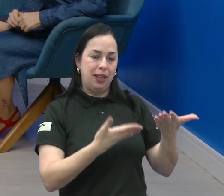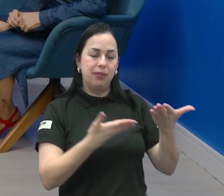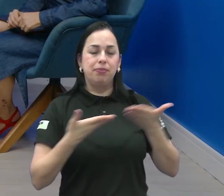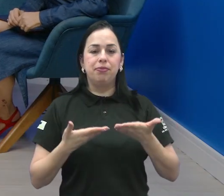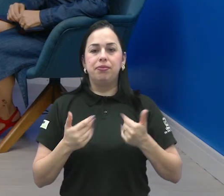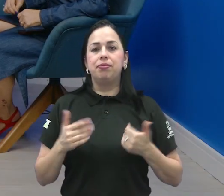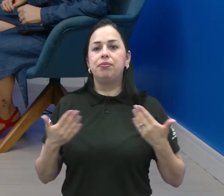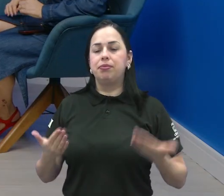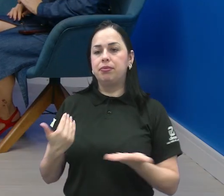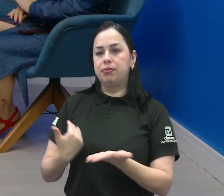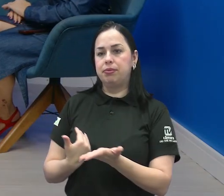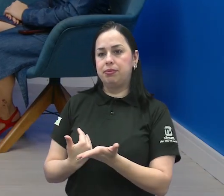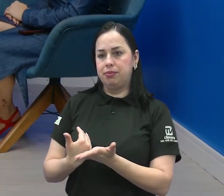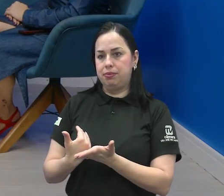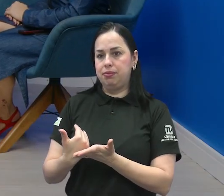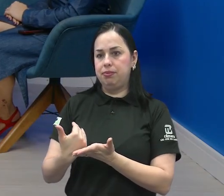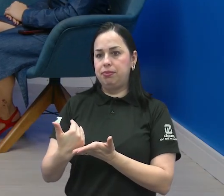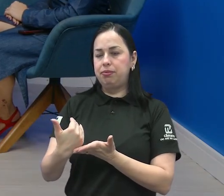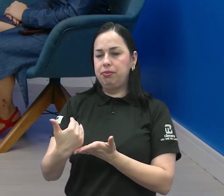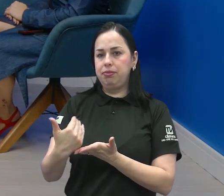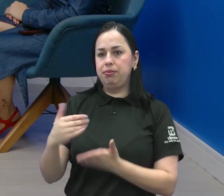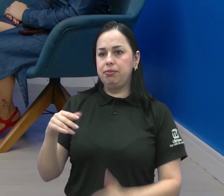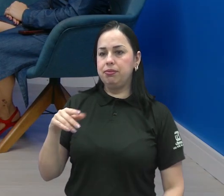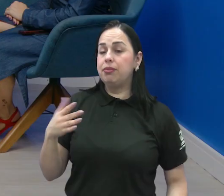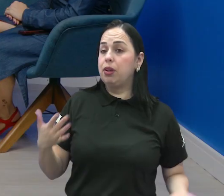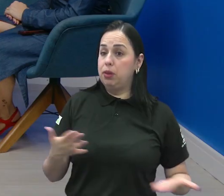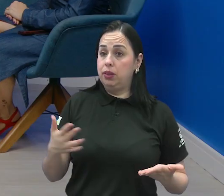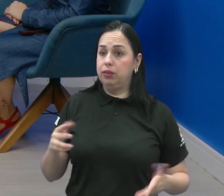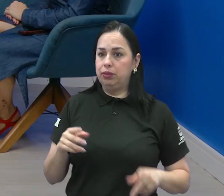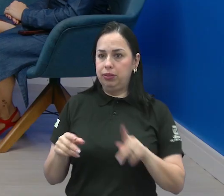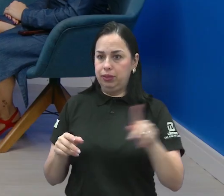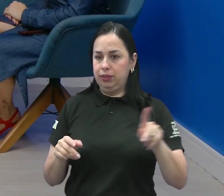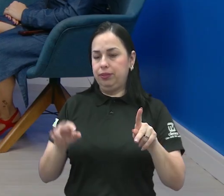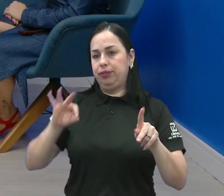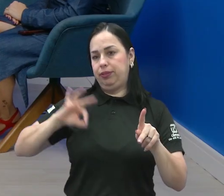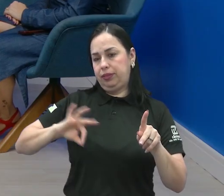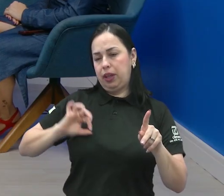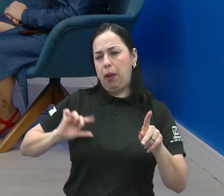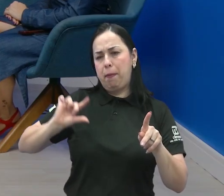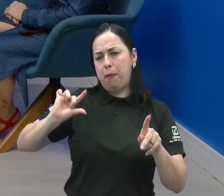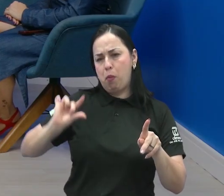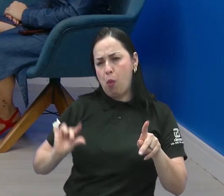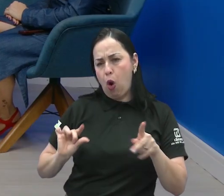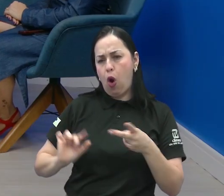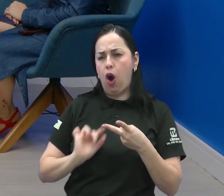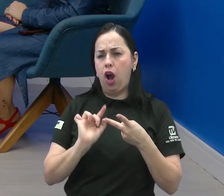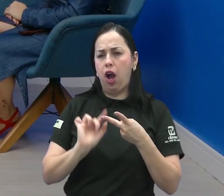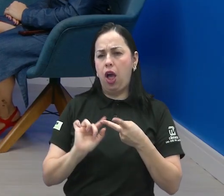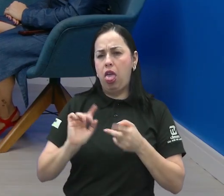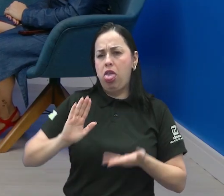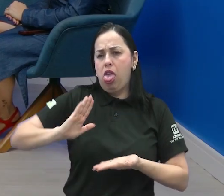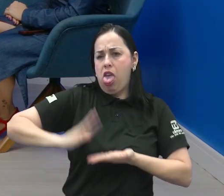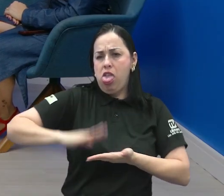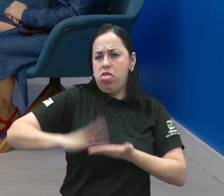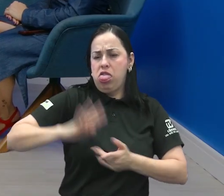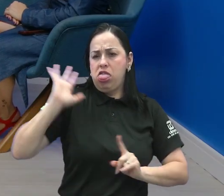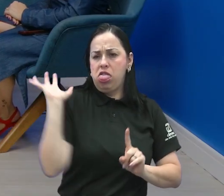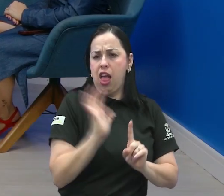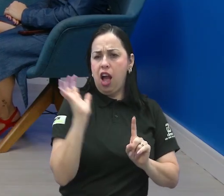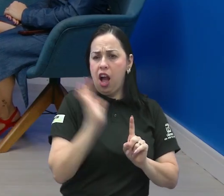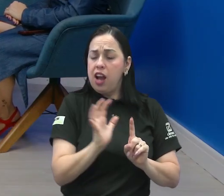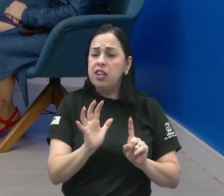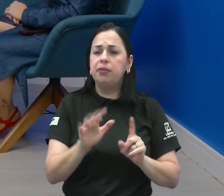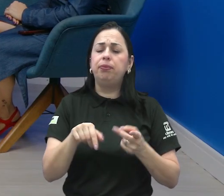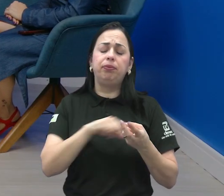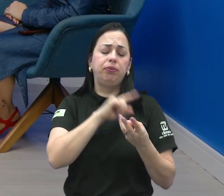para a gente poder, então, iniciar esse assunto, os professores hoje em dia têm baixos salários, muita pressão, né, dentro